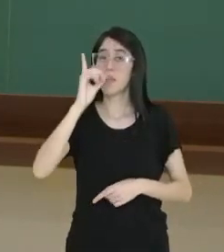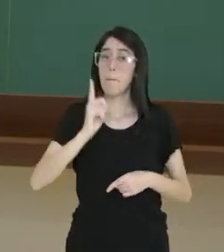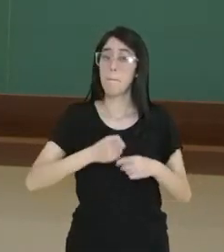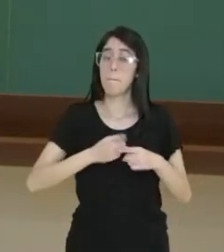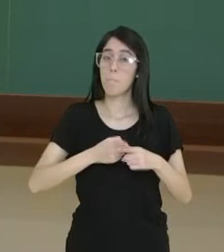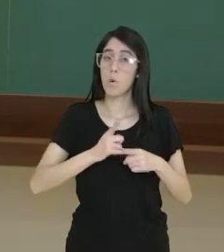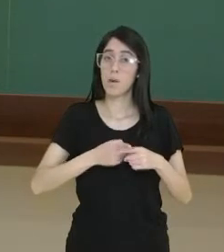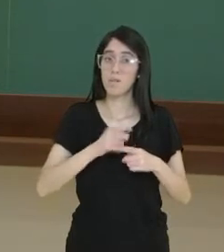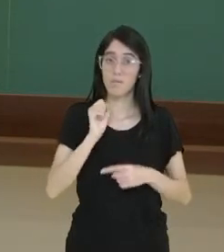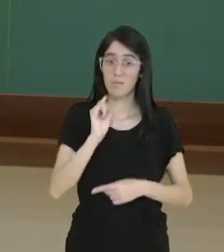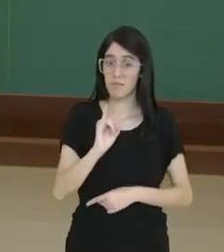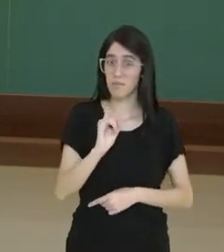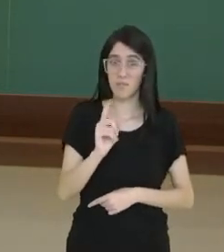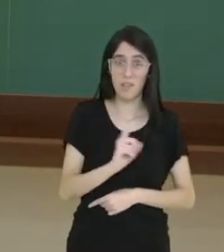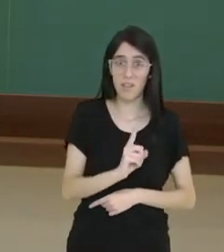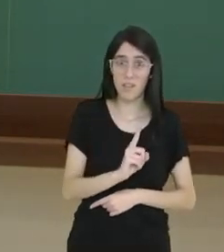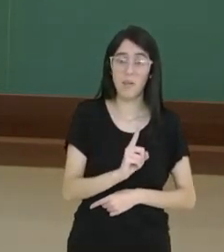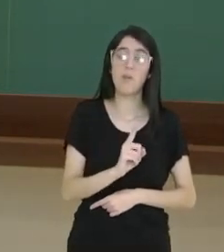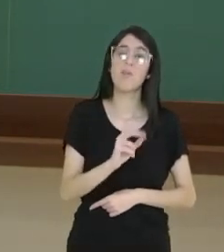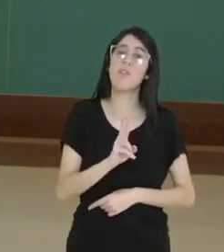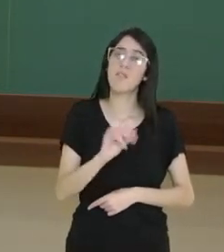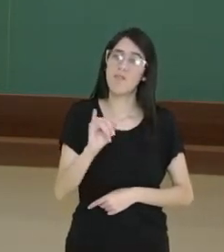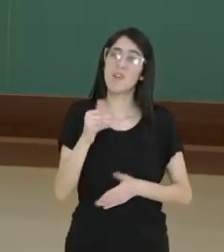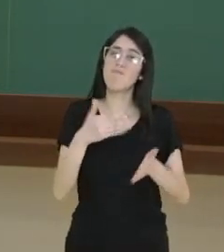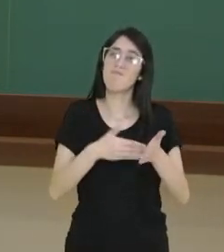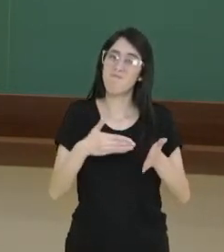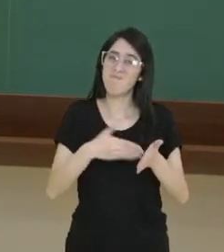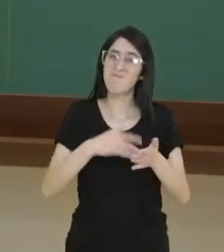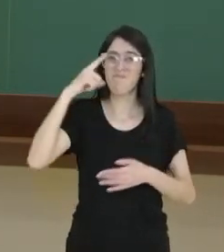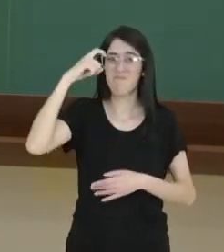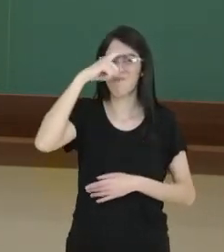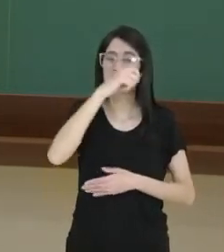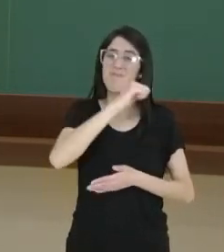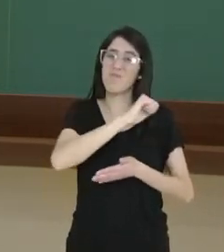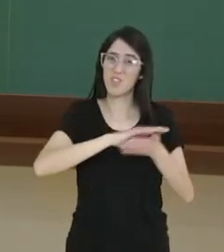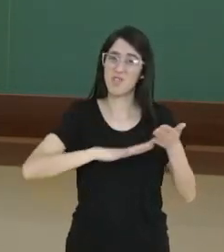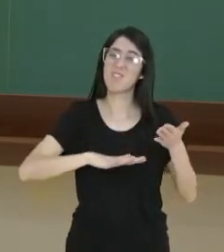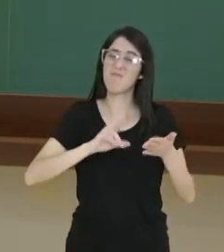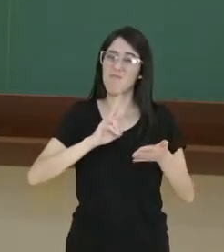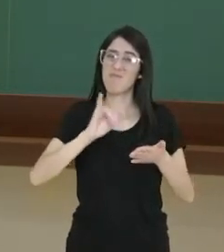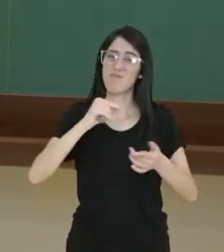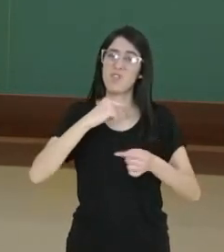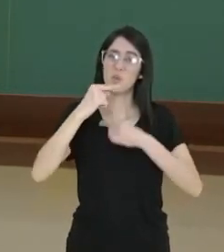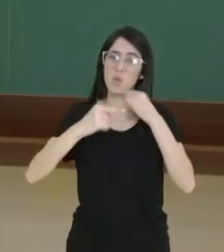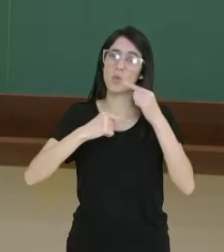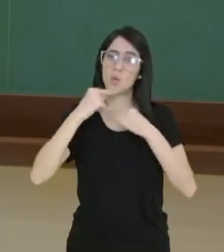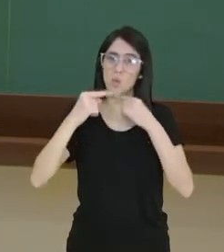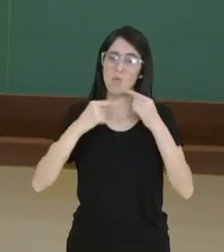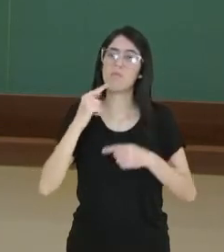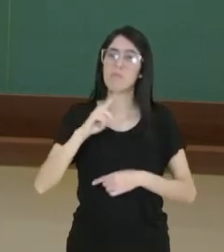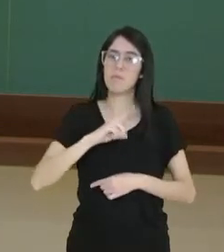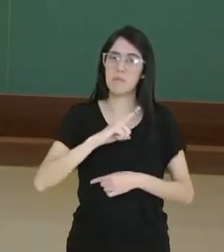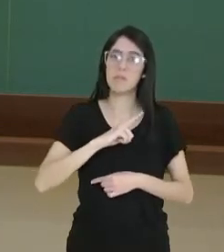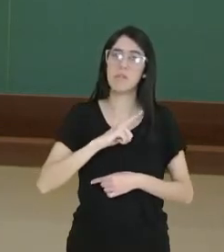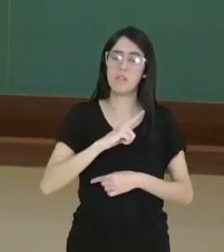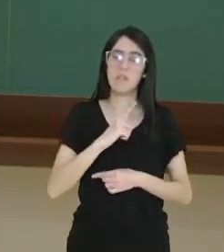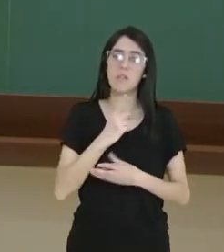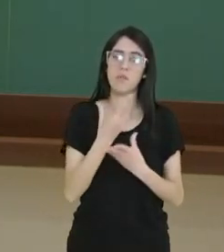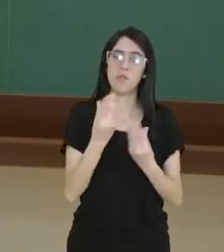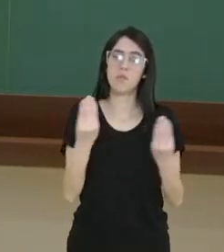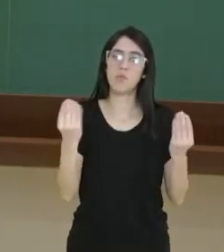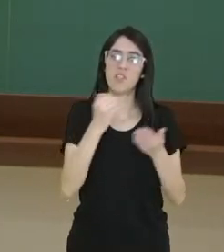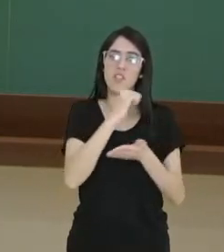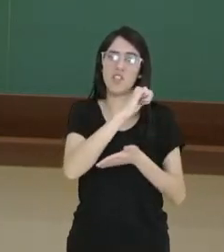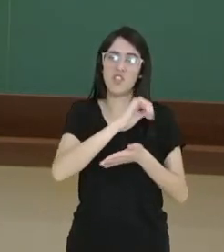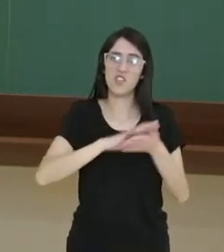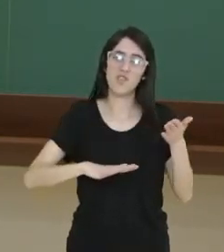nós vamos ter dificuldades nas atividades da língua portuguesa. Então, muitas atividades são